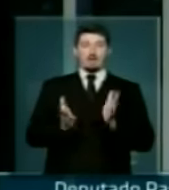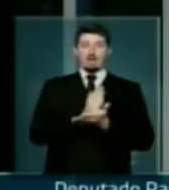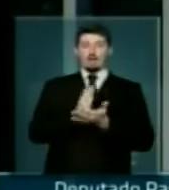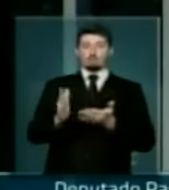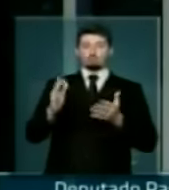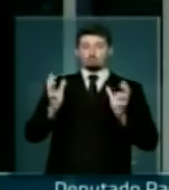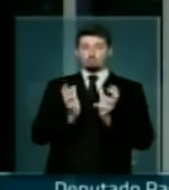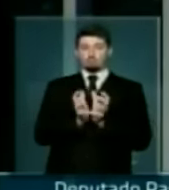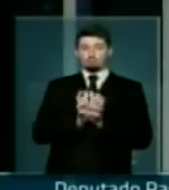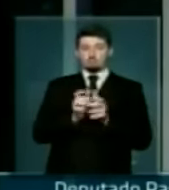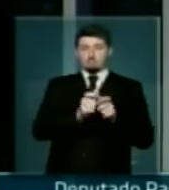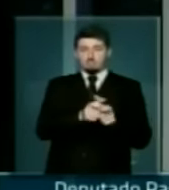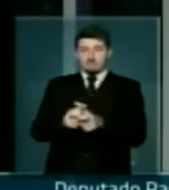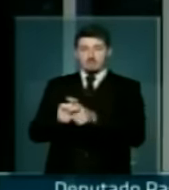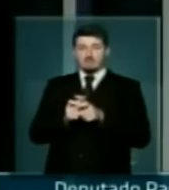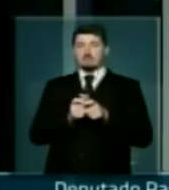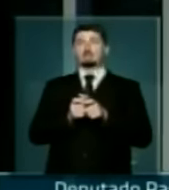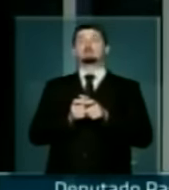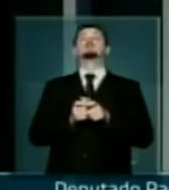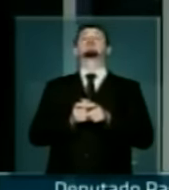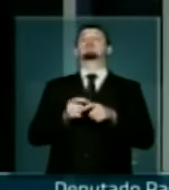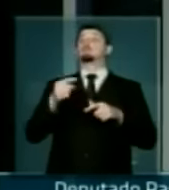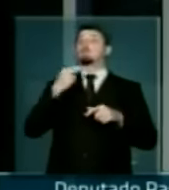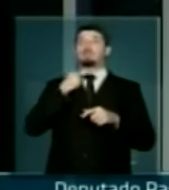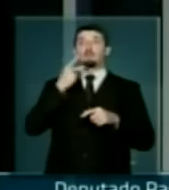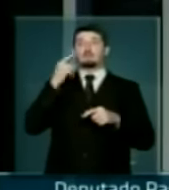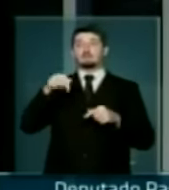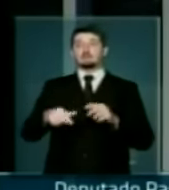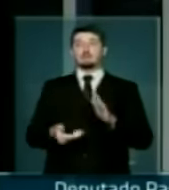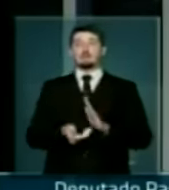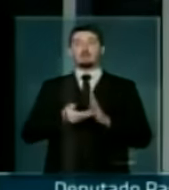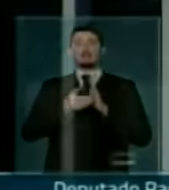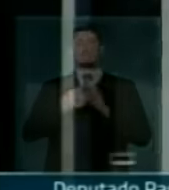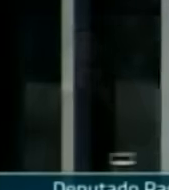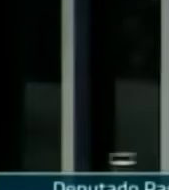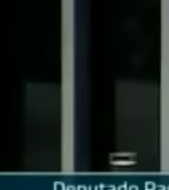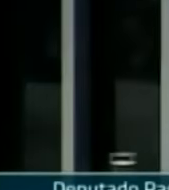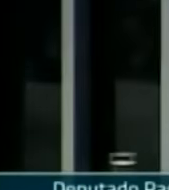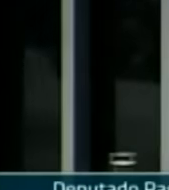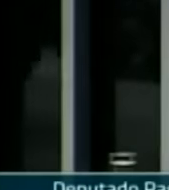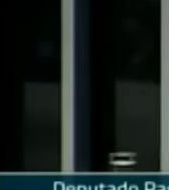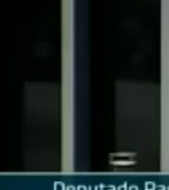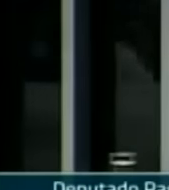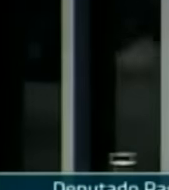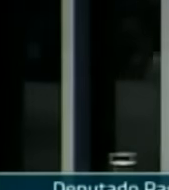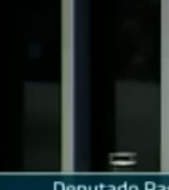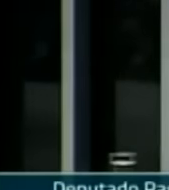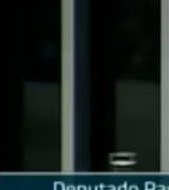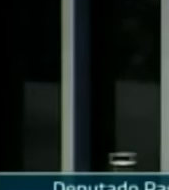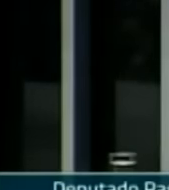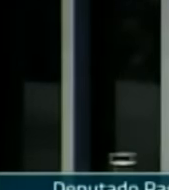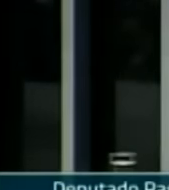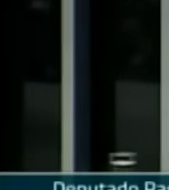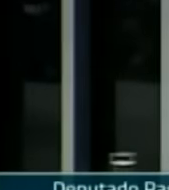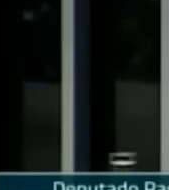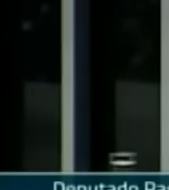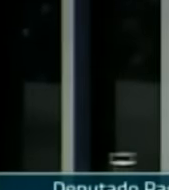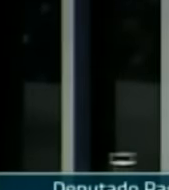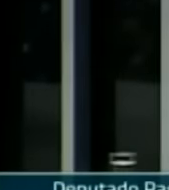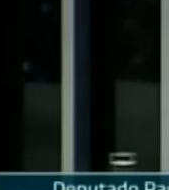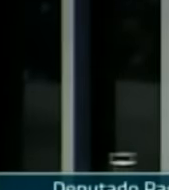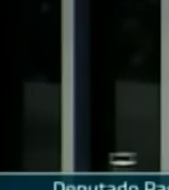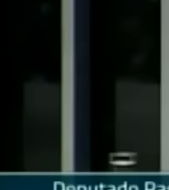dentro representadas também, que nós não podemos fazer desta casa uma arena de degladiarmos a respeito de pensamentos